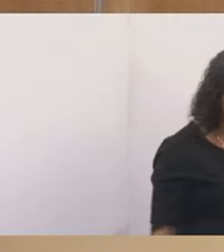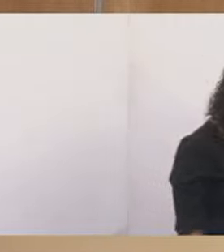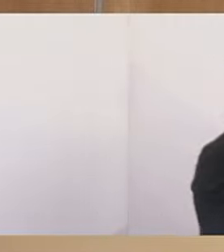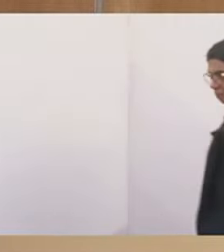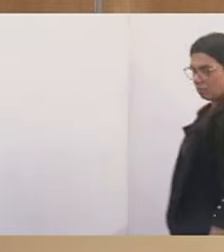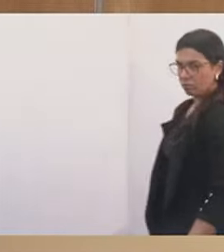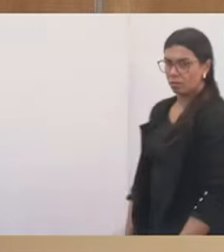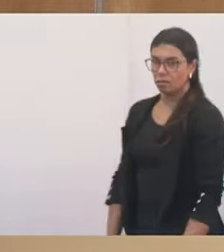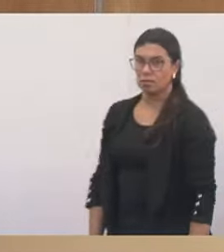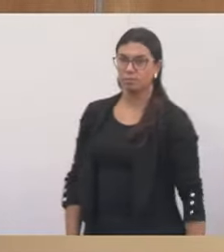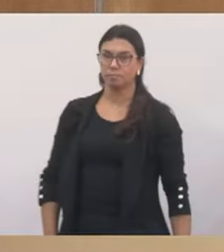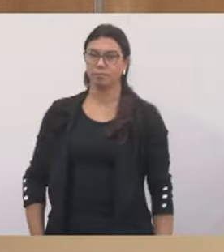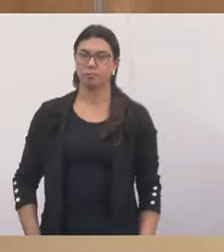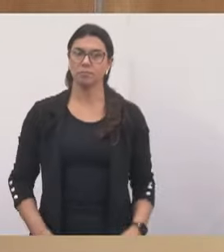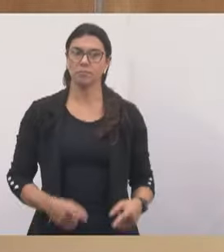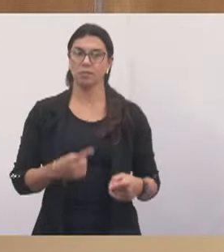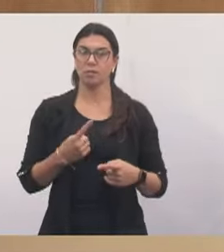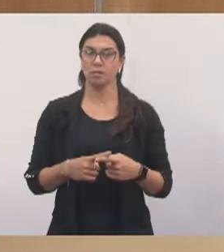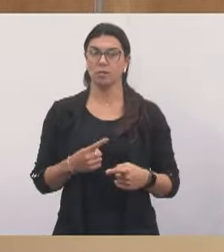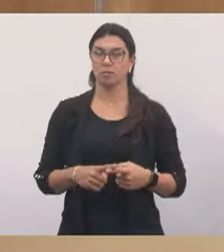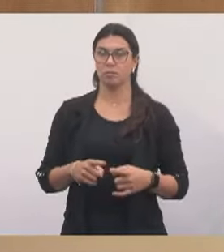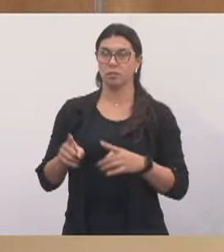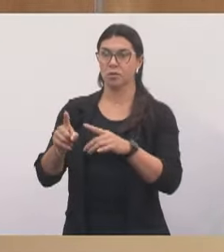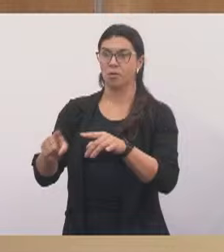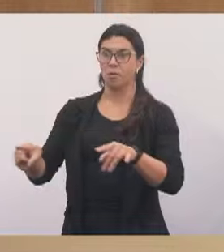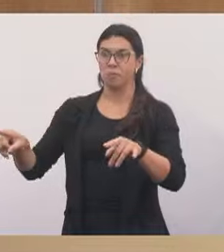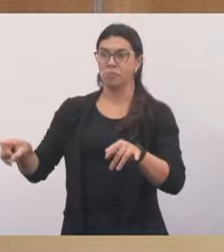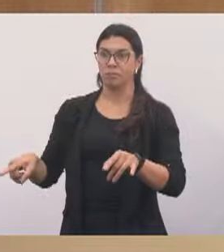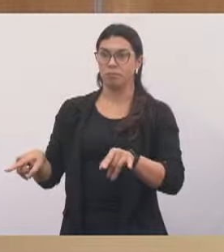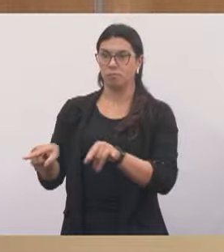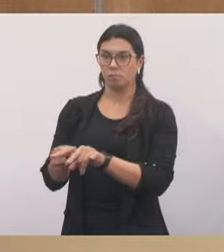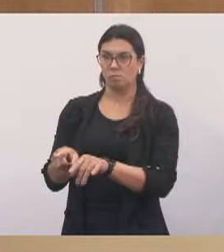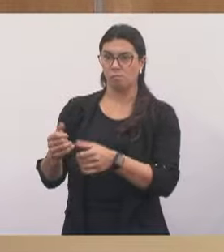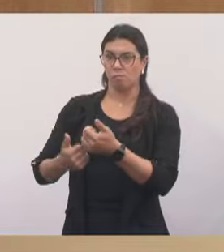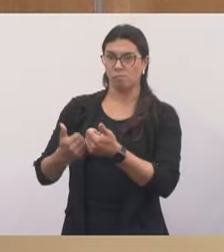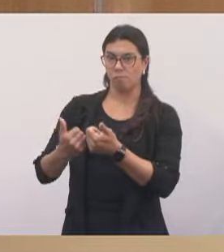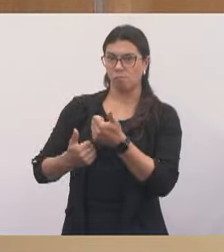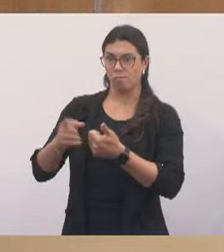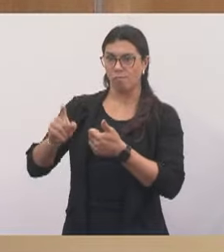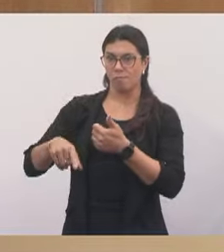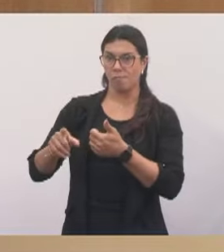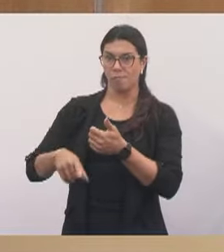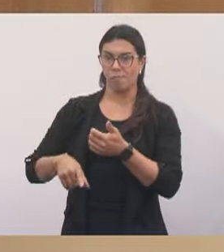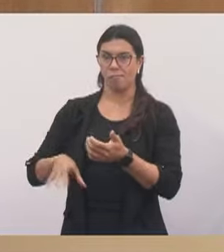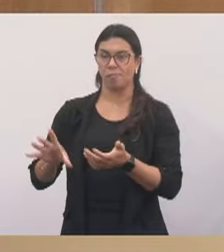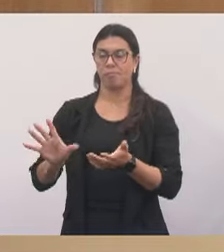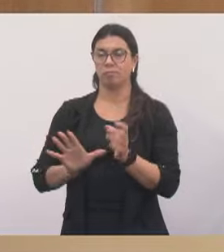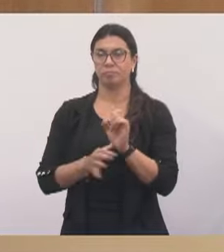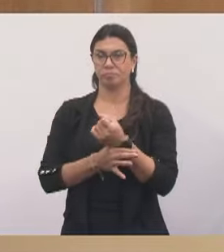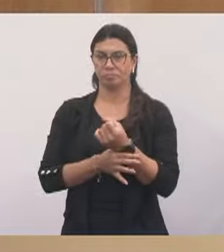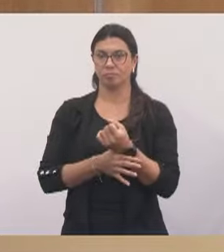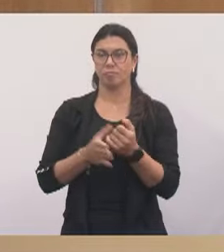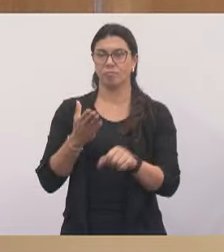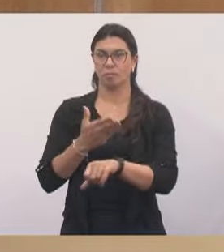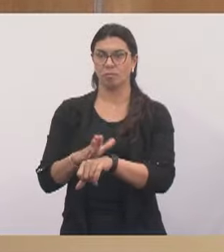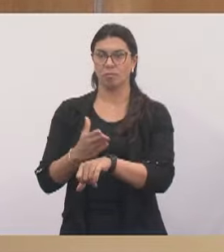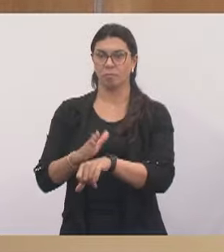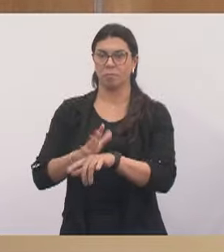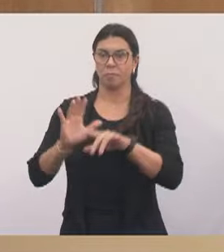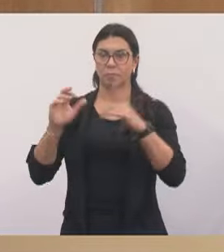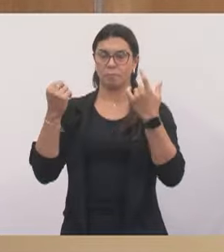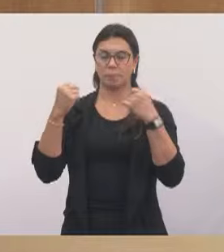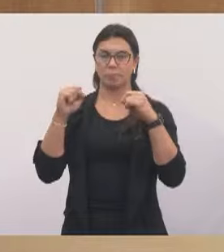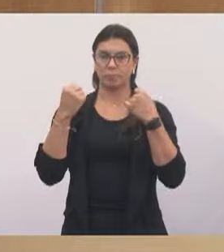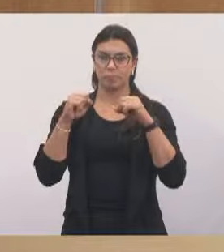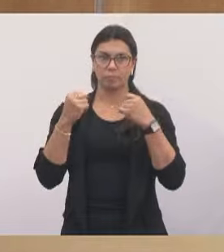centrais, porque o campo cumpre uma função bastante social, que é garantir ali a prática de atividade física,